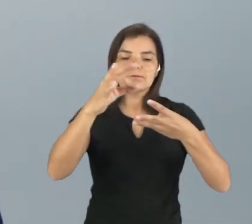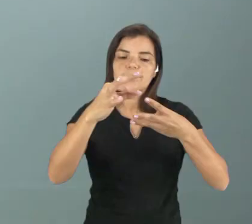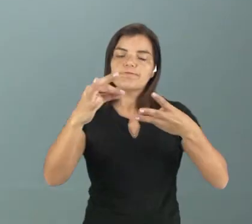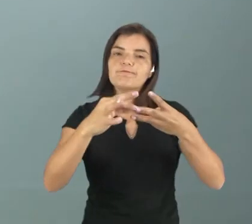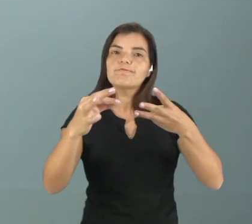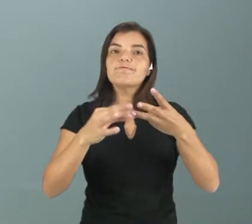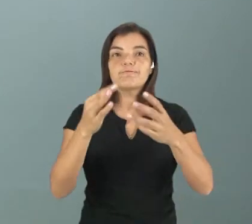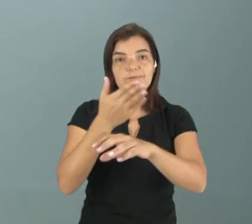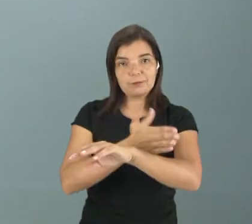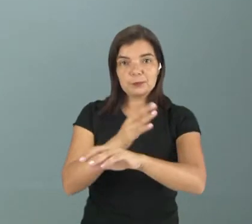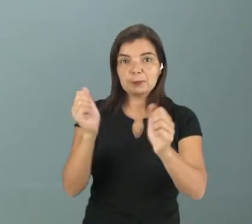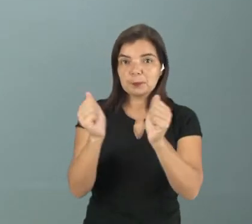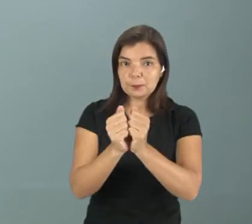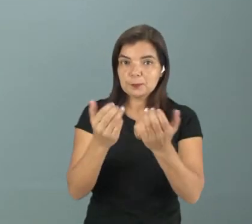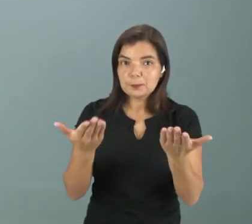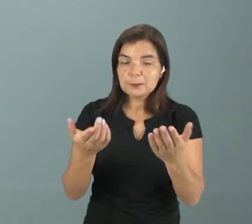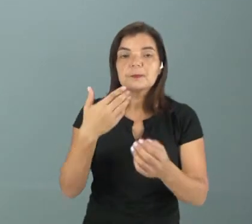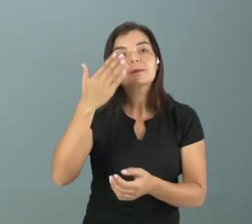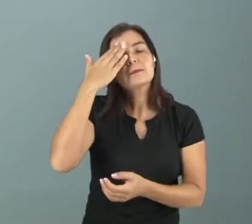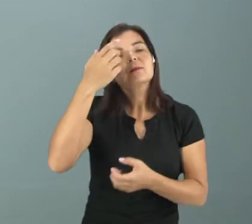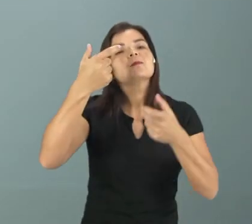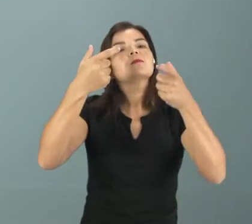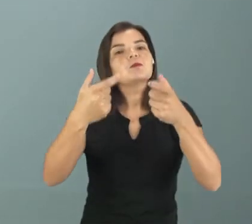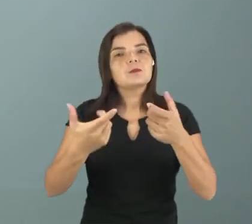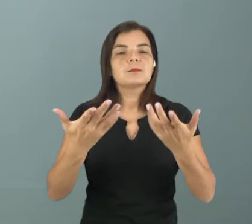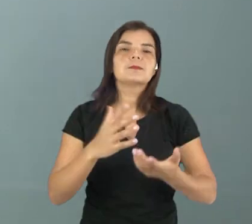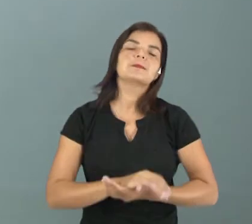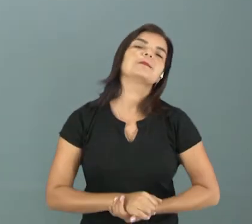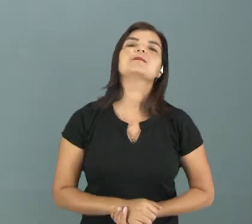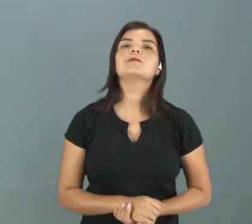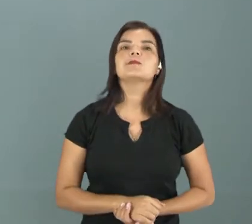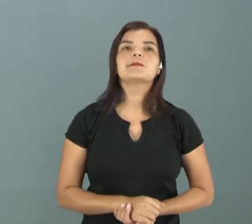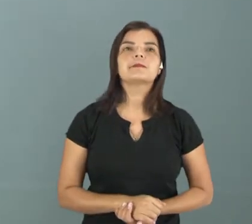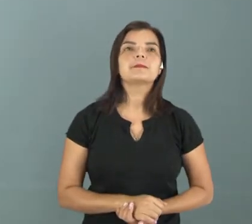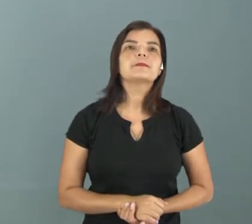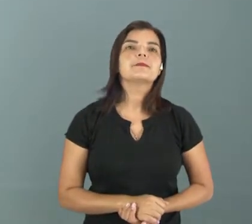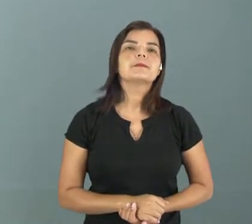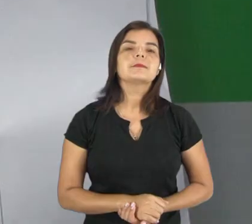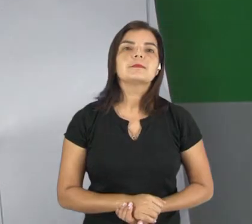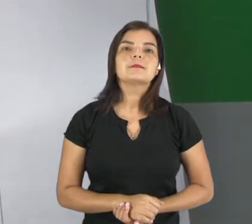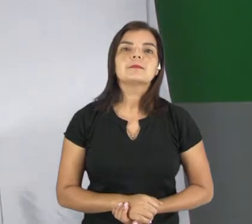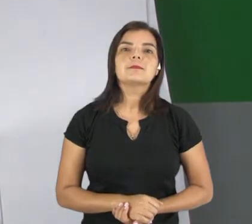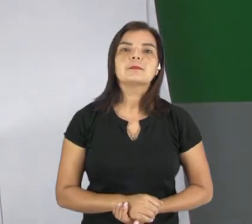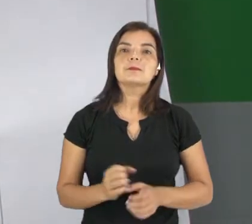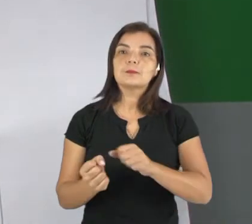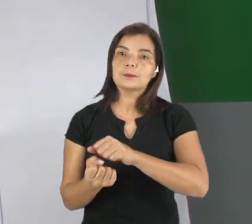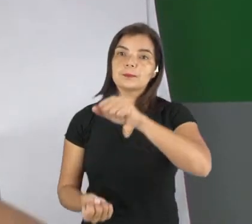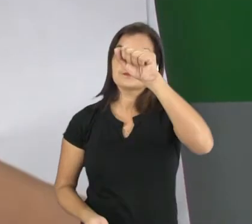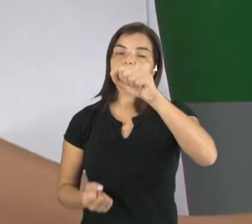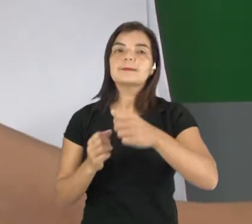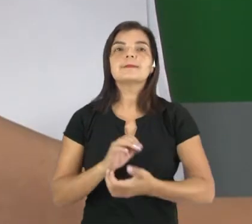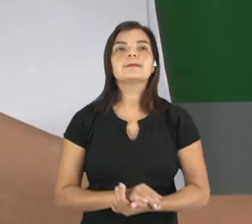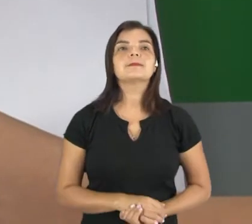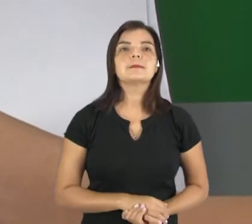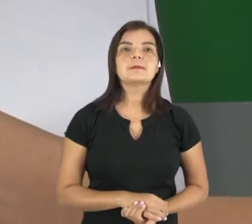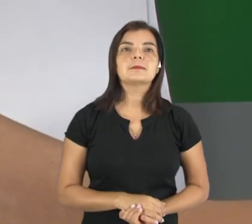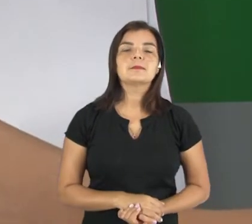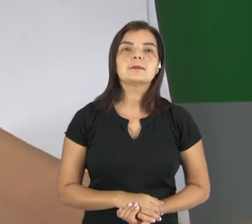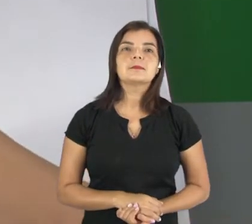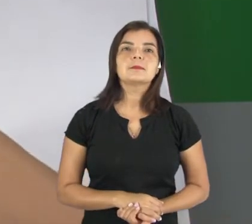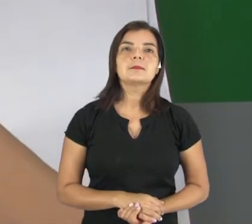agora aqui na prática comigo, tá? Vocês entenderem onde estão essas 3 partes. Vamos lá. Aqui, ó.